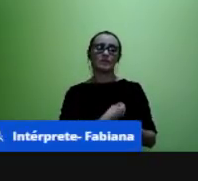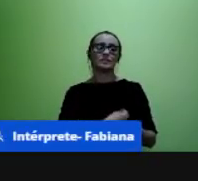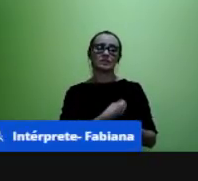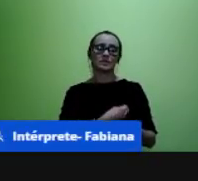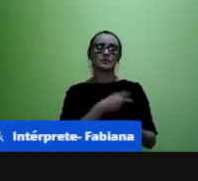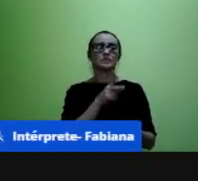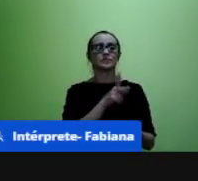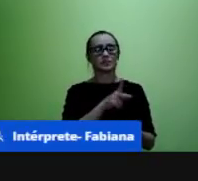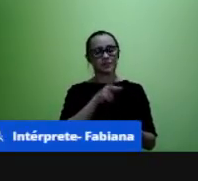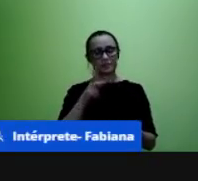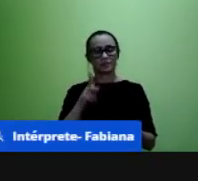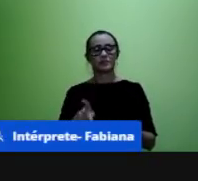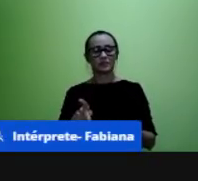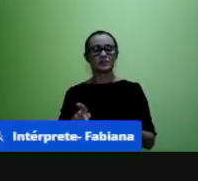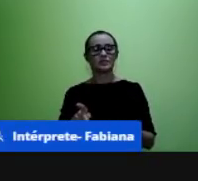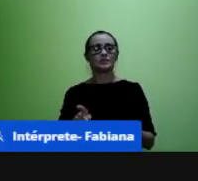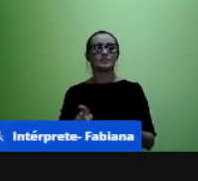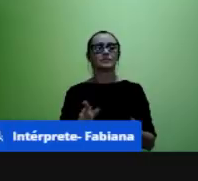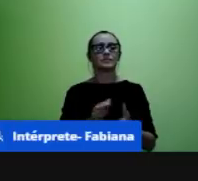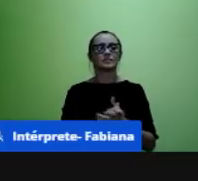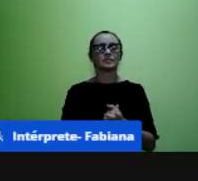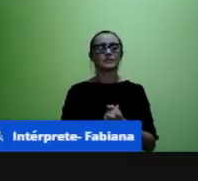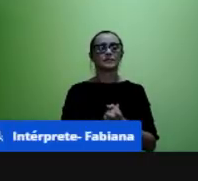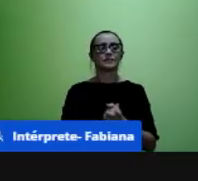Agora, o próximo slide.